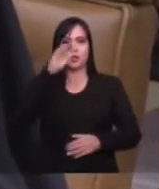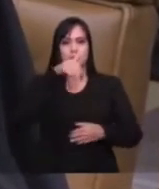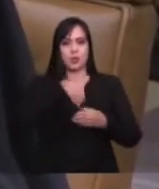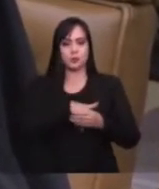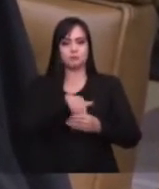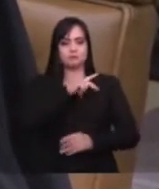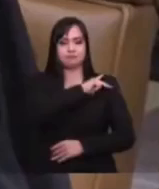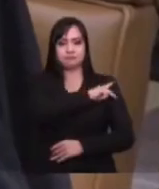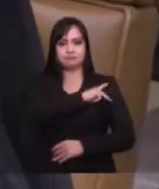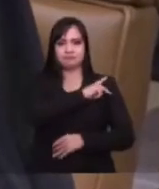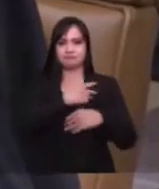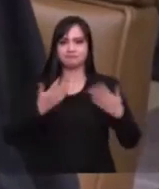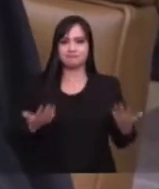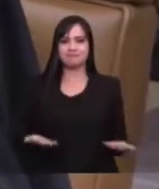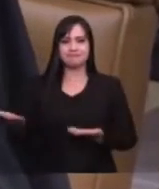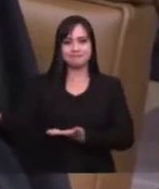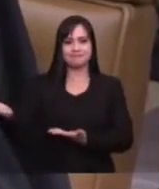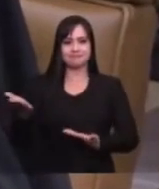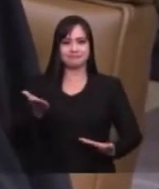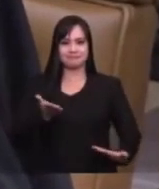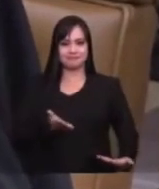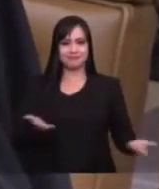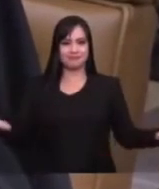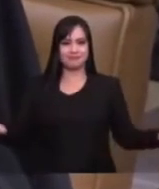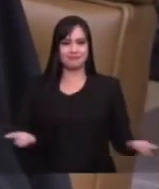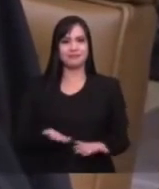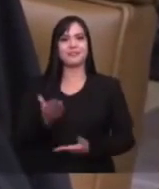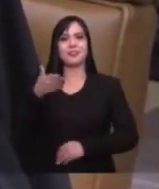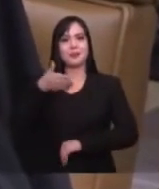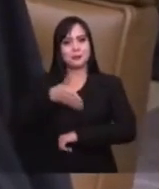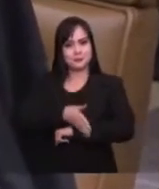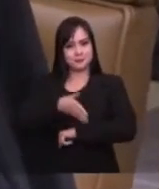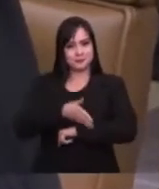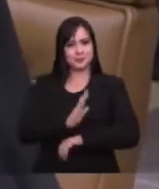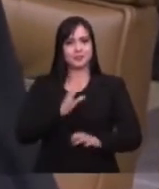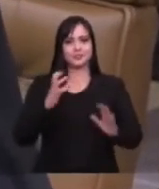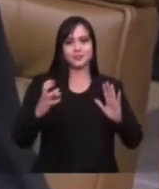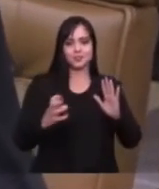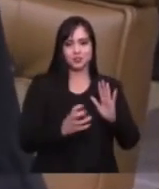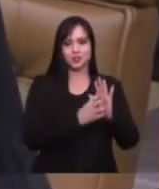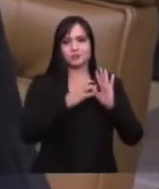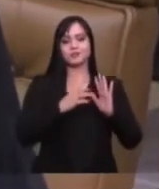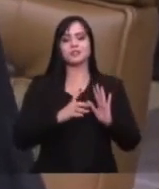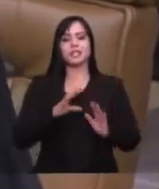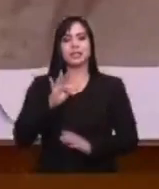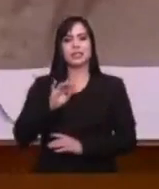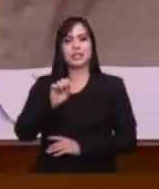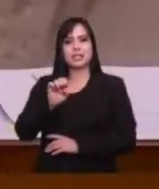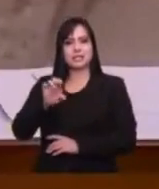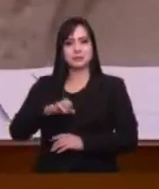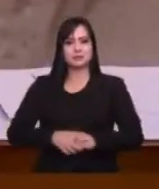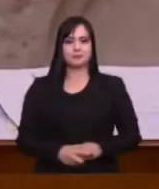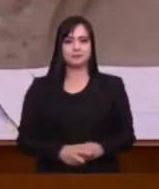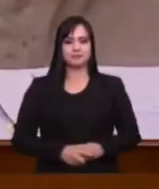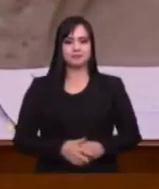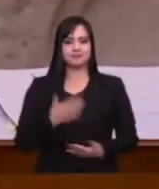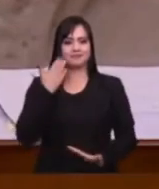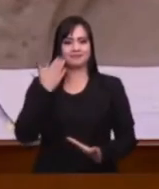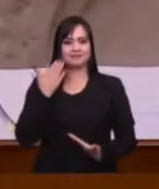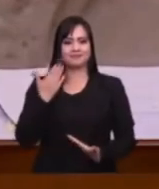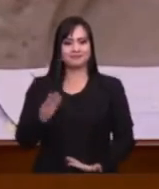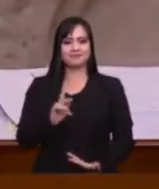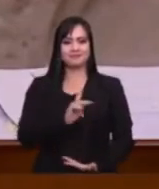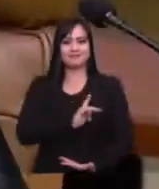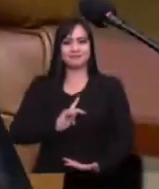do Piauí. Então, seja bem-vindo agora como membro efetivo do Tribunal Superior Eleitoral. Muito obrigado,